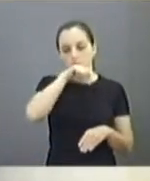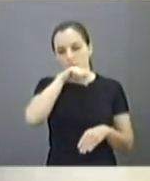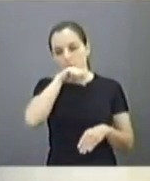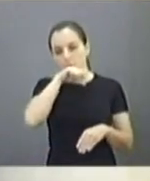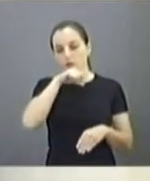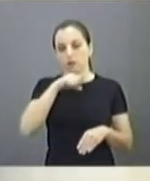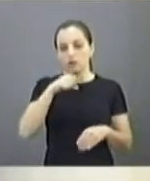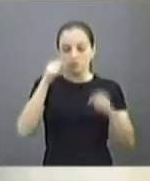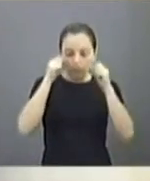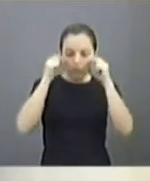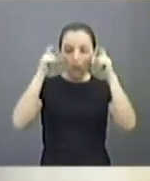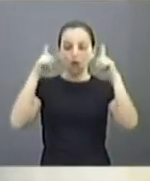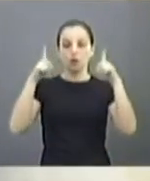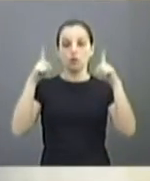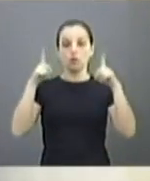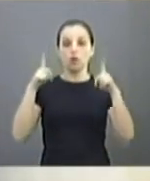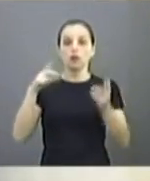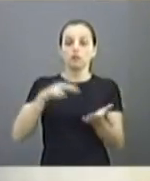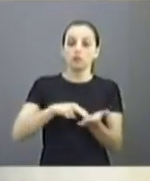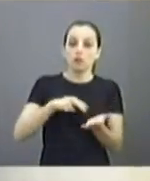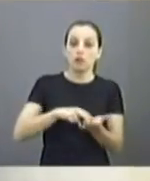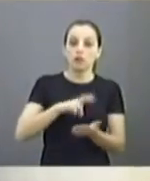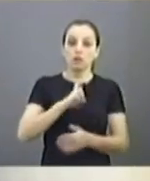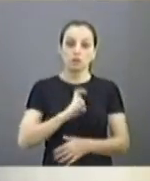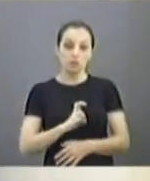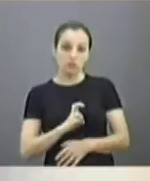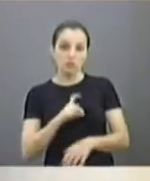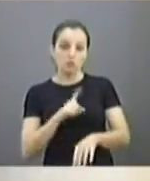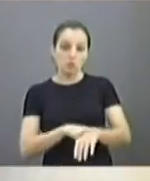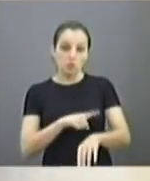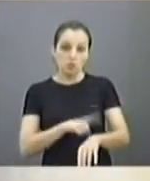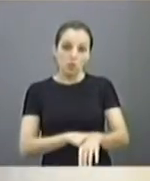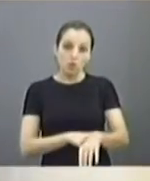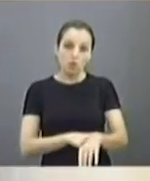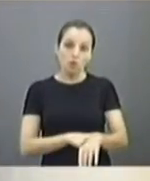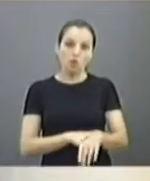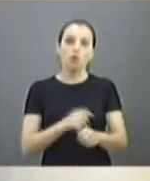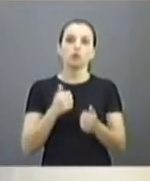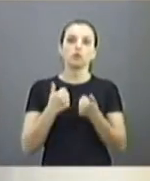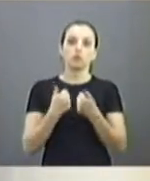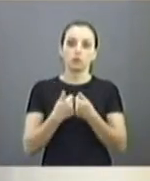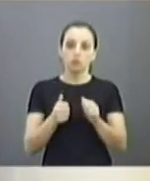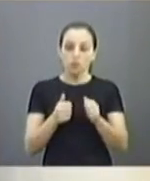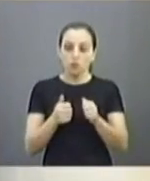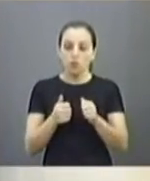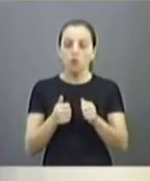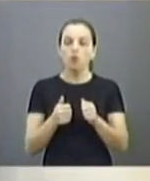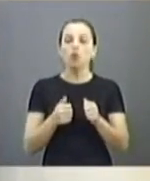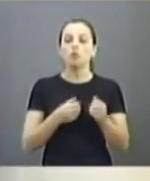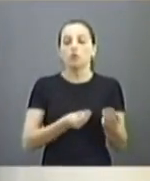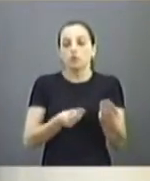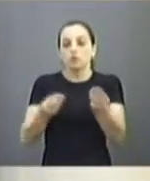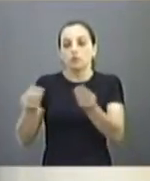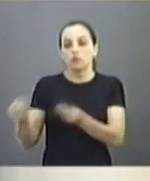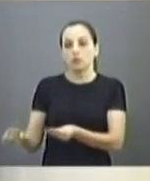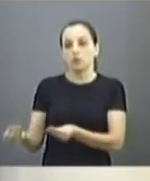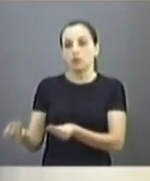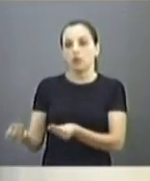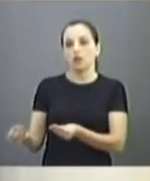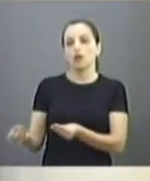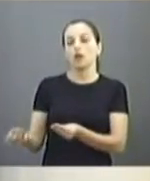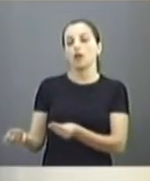5 horas da manhã, pegar o primeiro ônibus, ir até o terminal de integração com